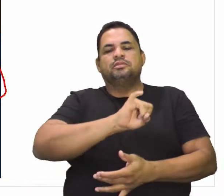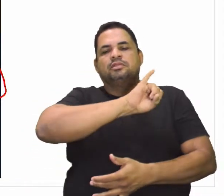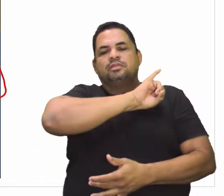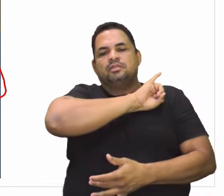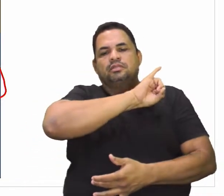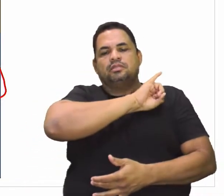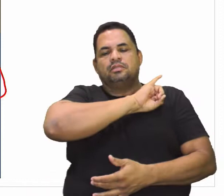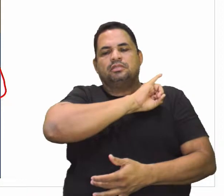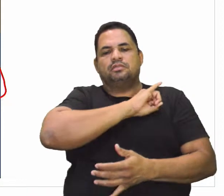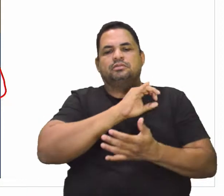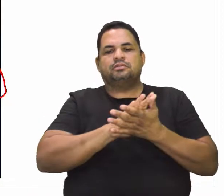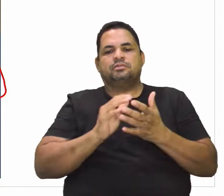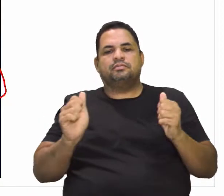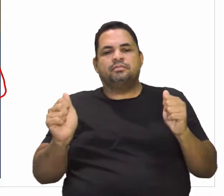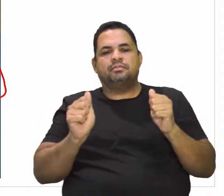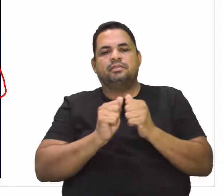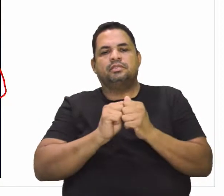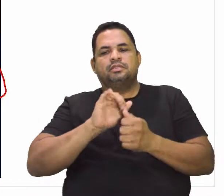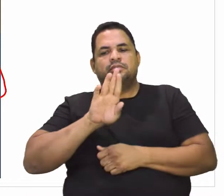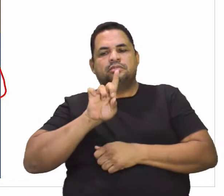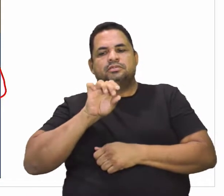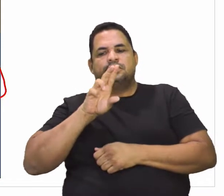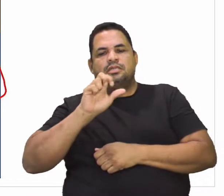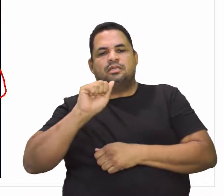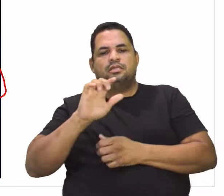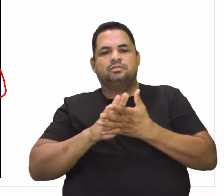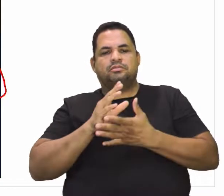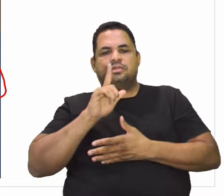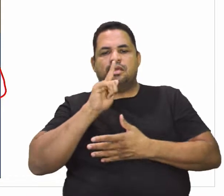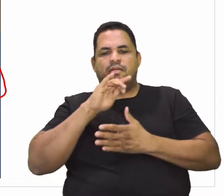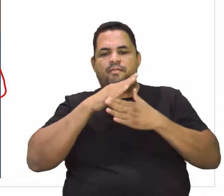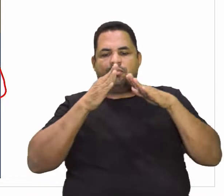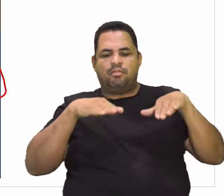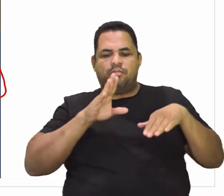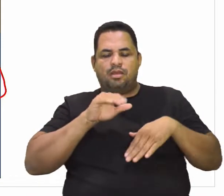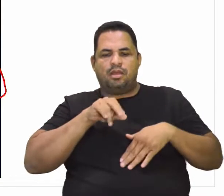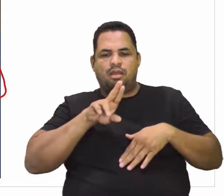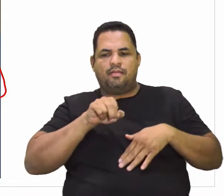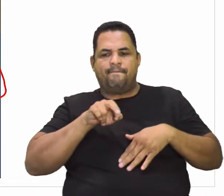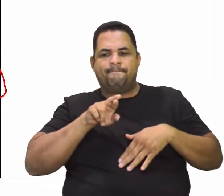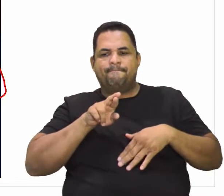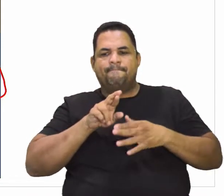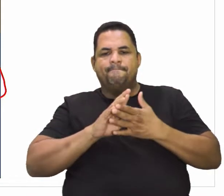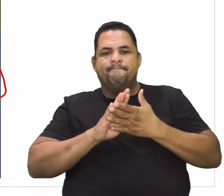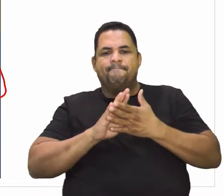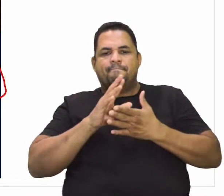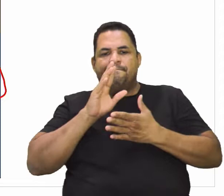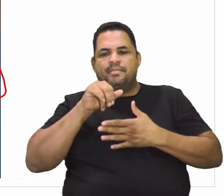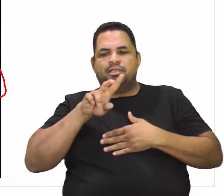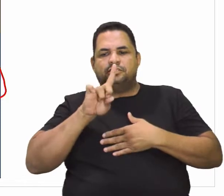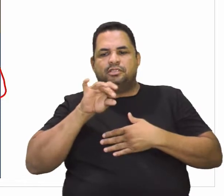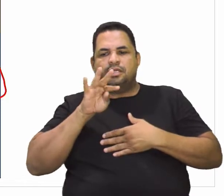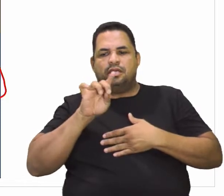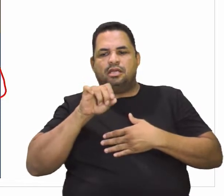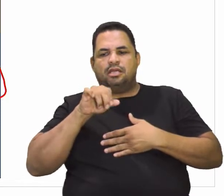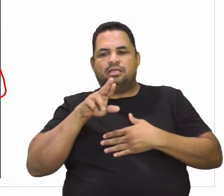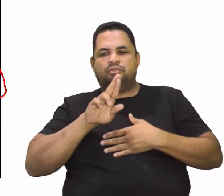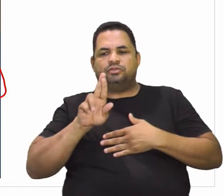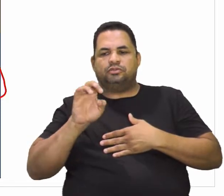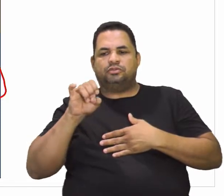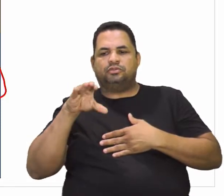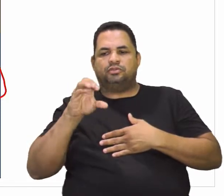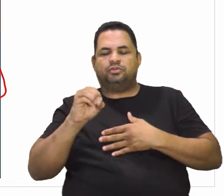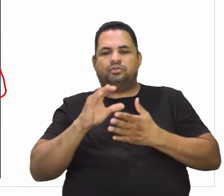de Israel. Aqui seria o mar Mediterrâneo já, que fica próximo aí dessa região. Essa península é